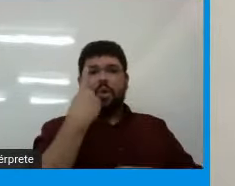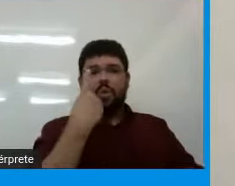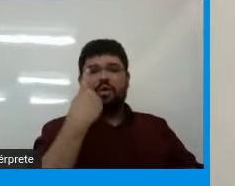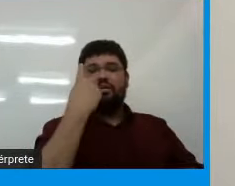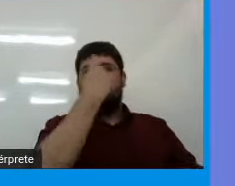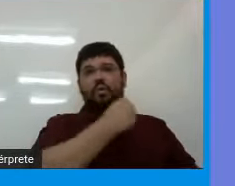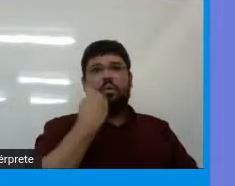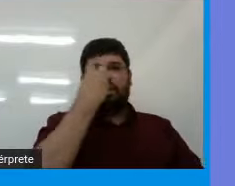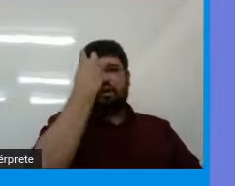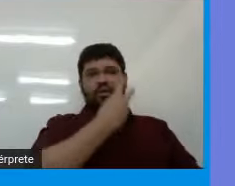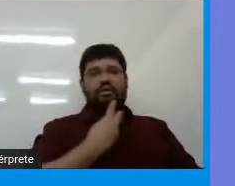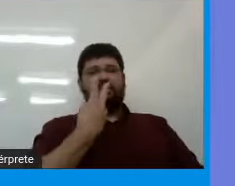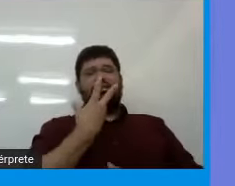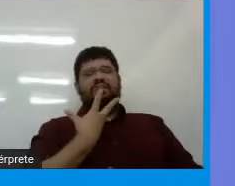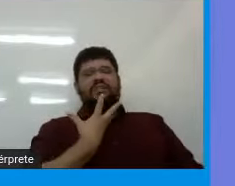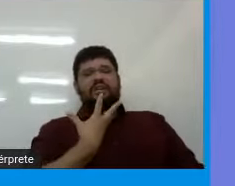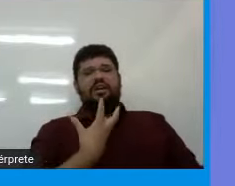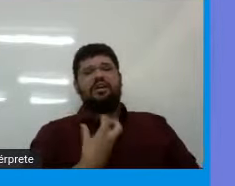instantânea.